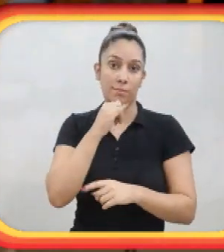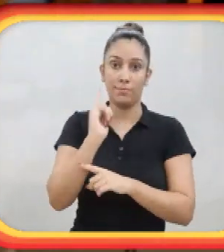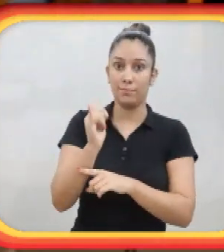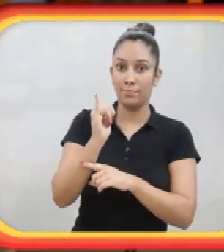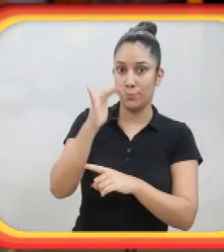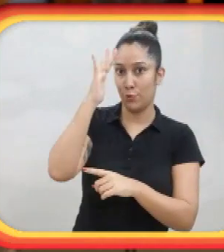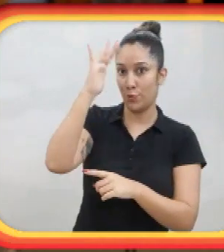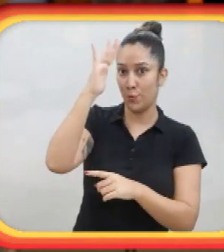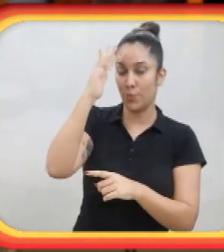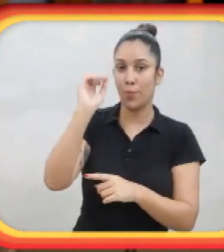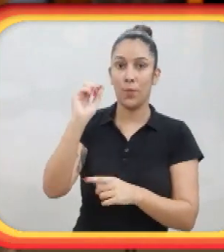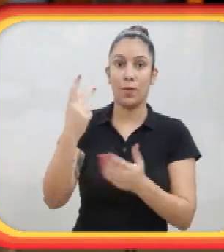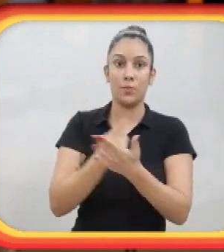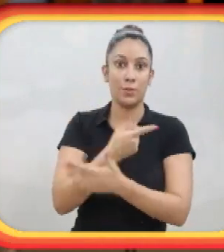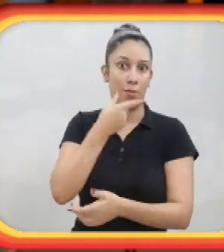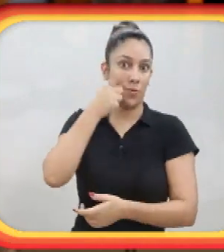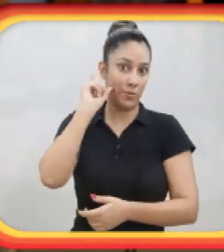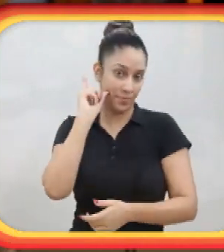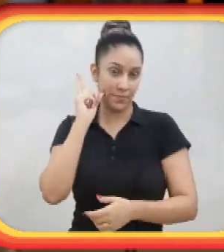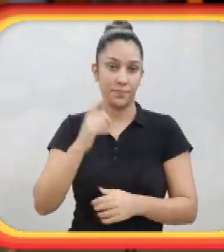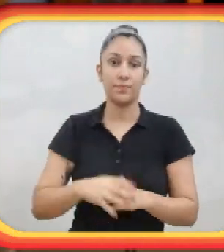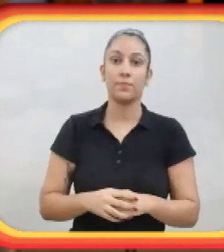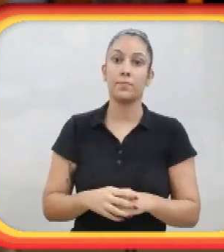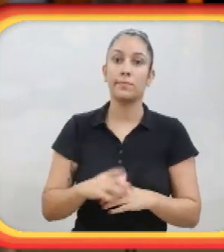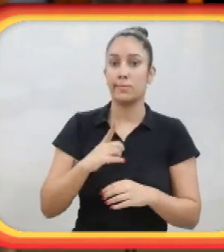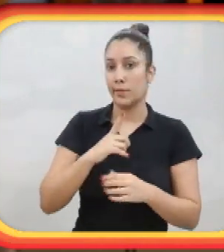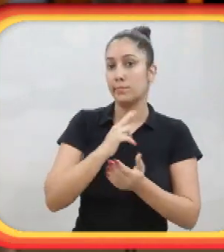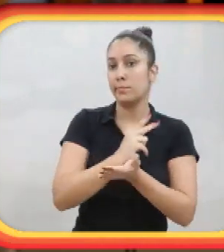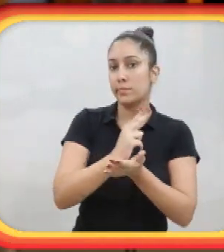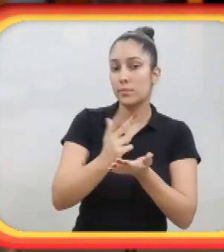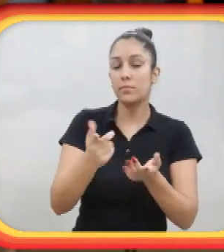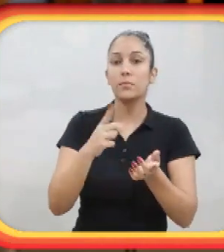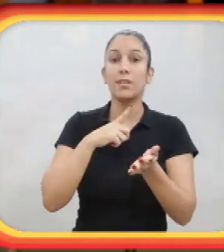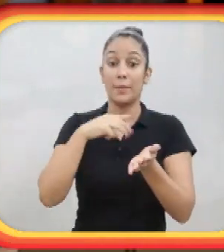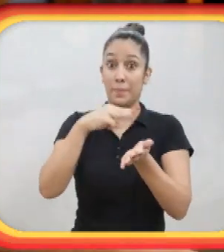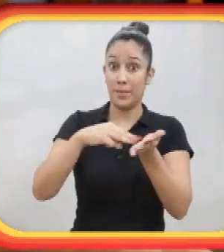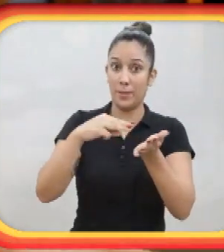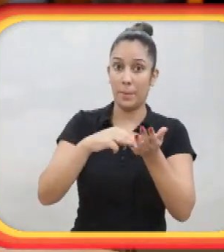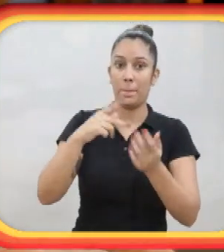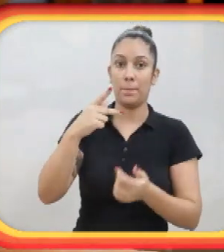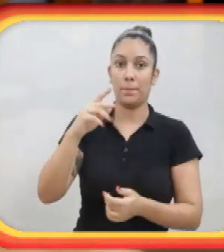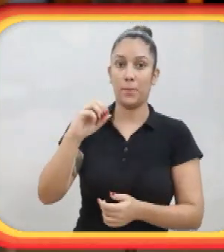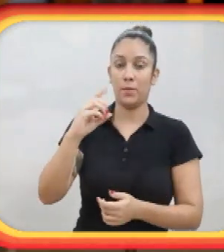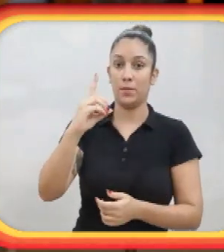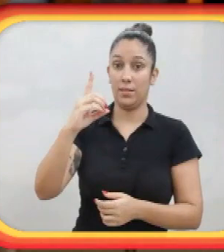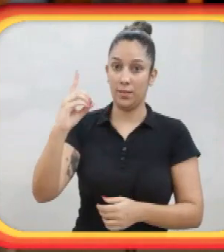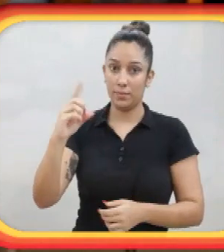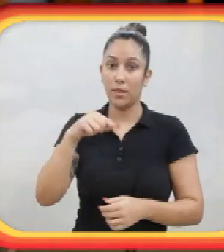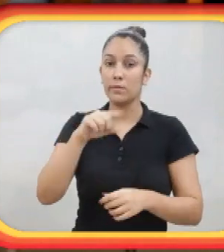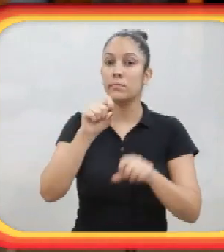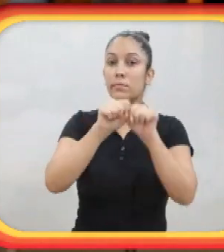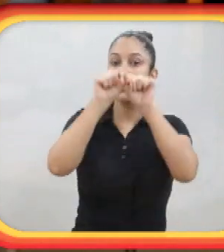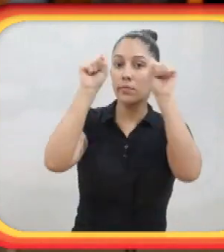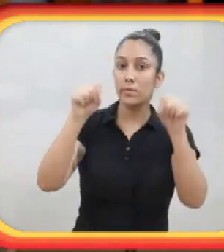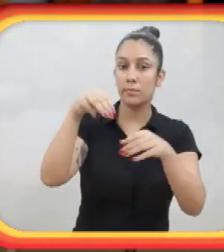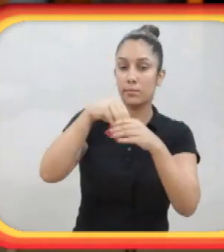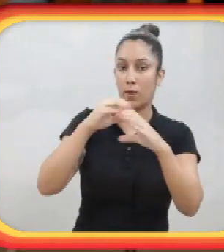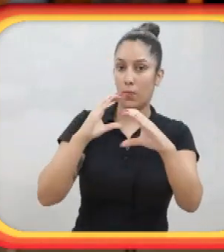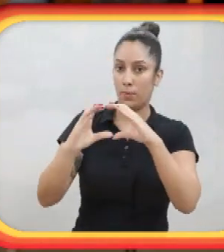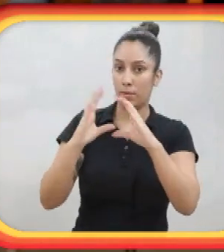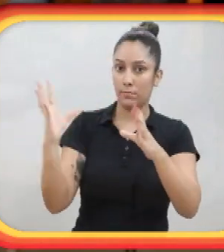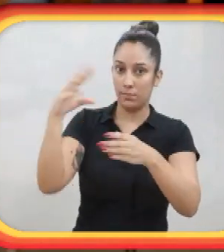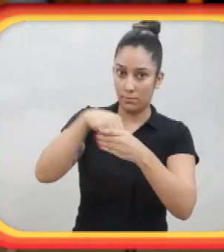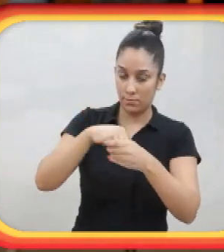pedir ação, dar informação sobre alguma coisa. Por exemplo, contar que um sonho que eu tive ontem. Então, assim, são